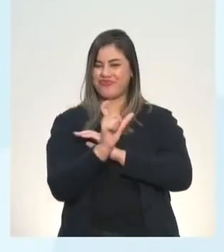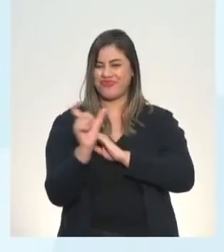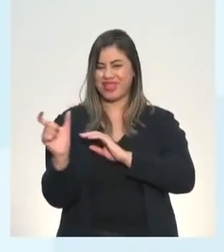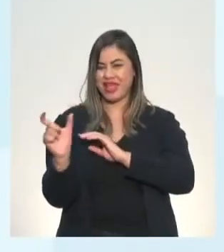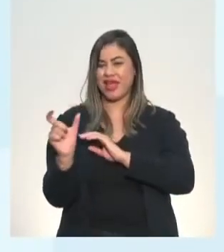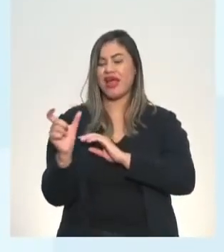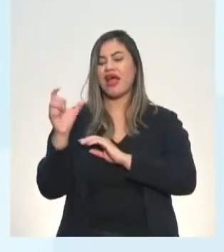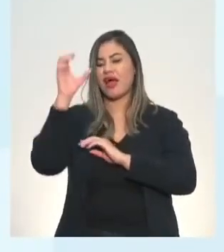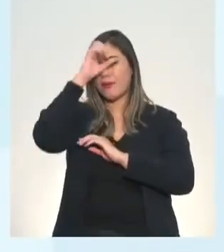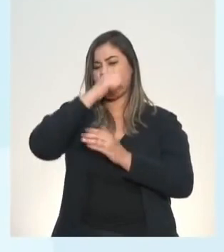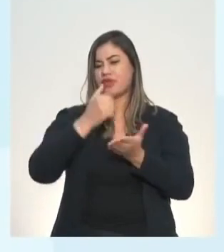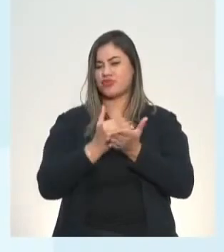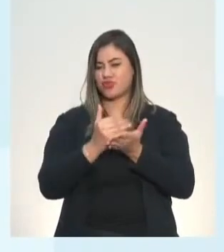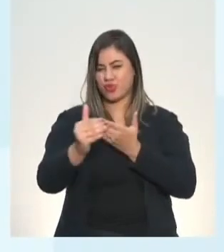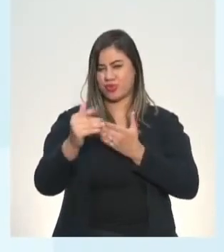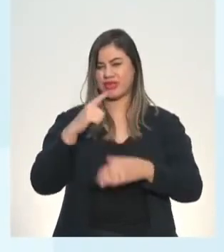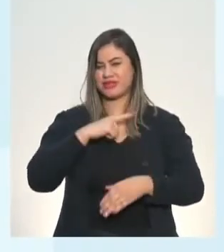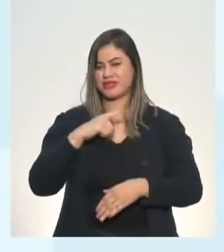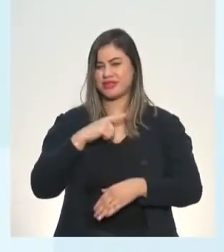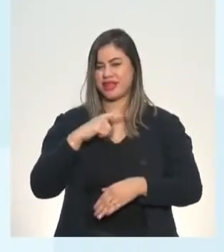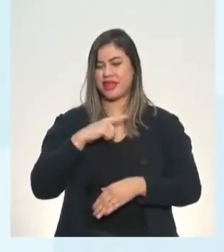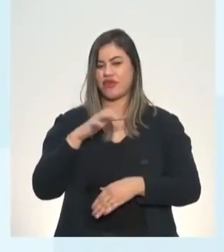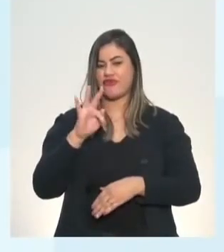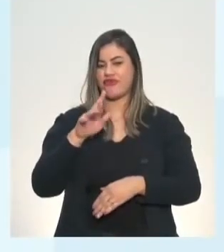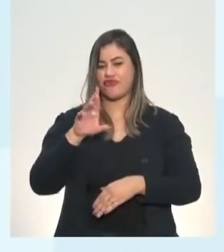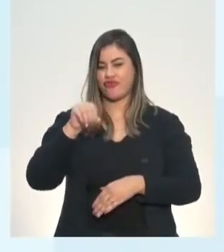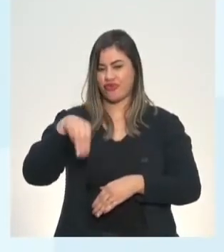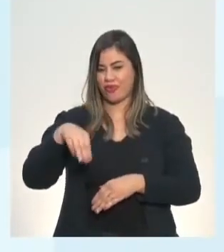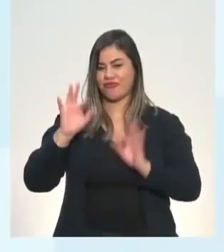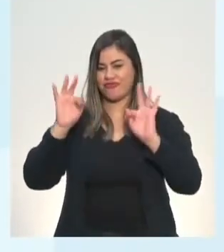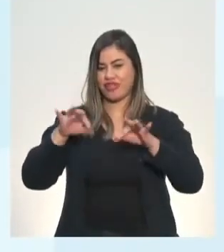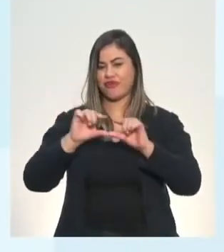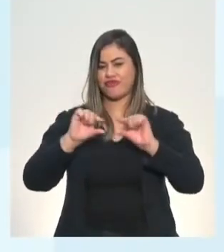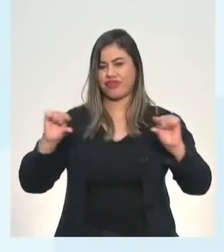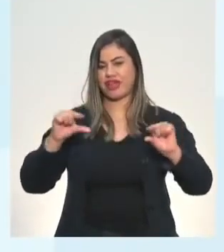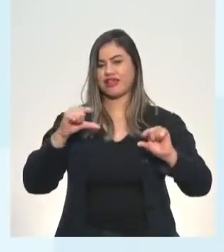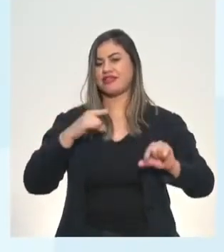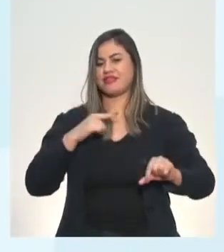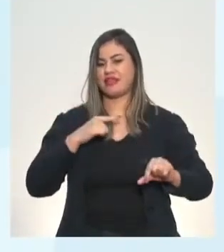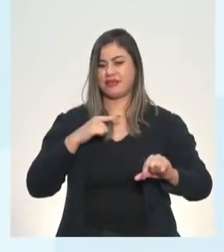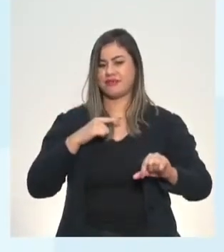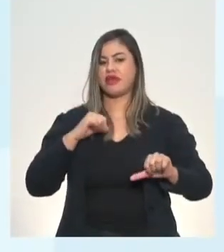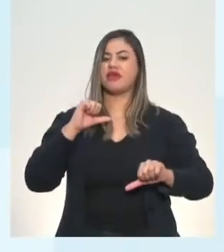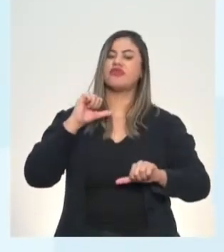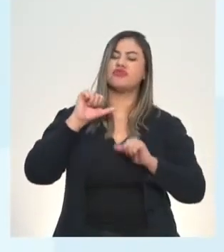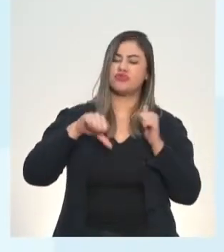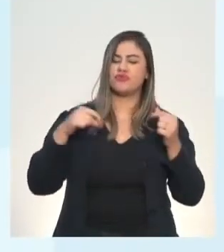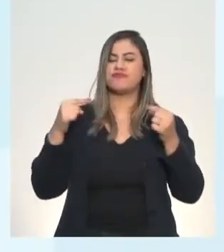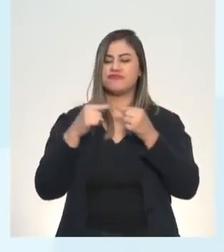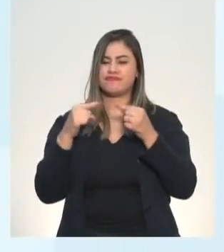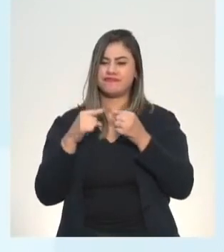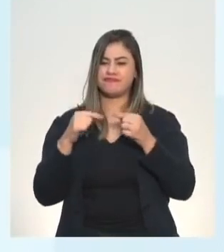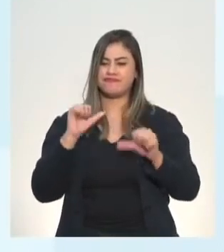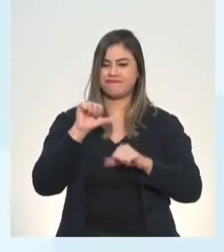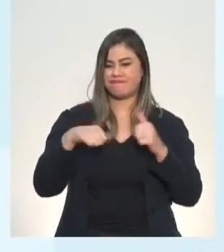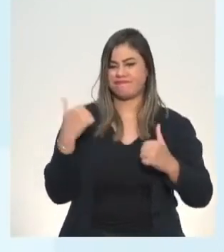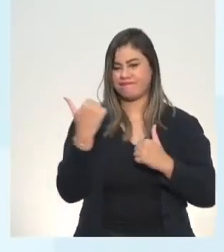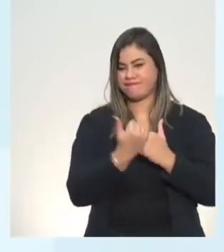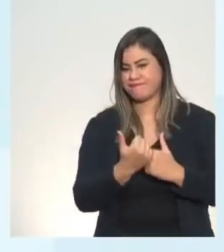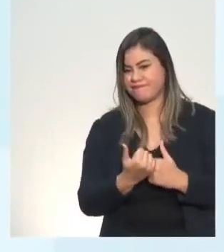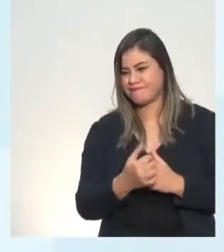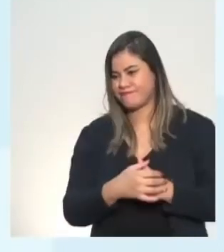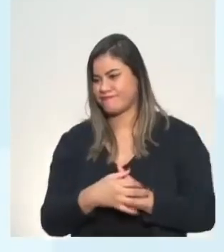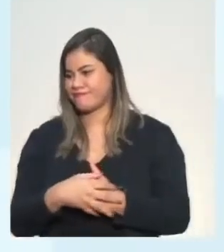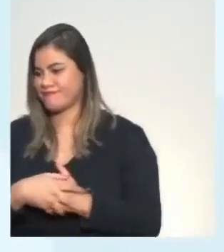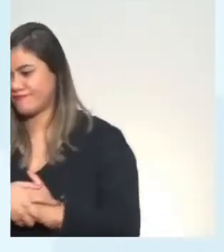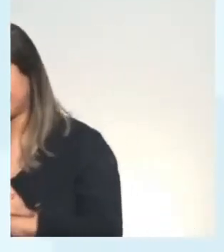gente aprende lá no comecinho e a gente tem aquele from no final da frase, né? A mesma coisa aqui, who did he work with? Exatamente. E